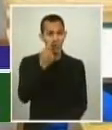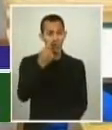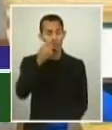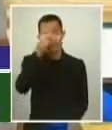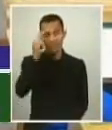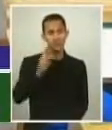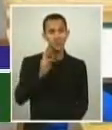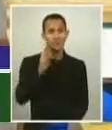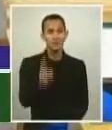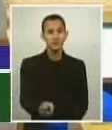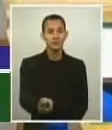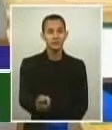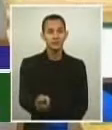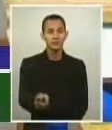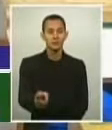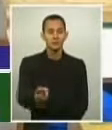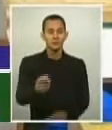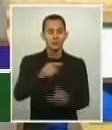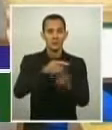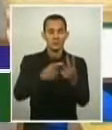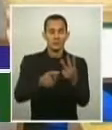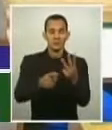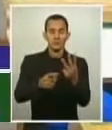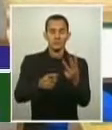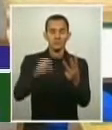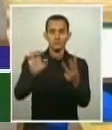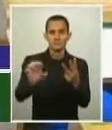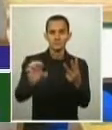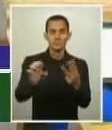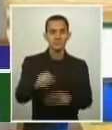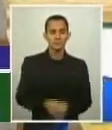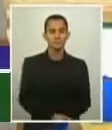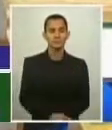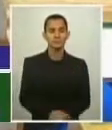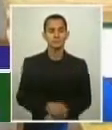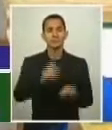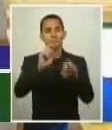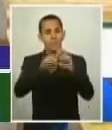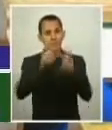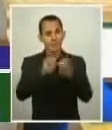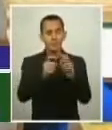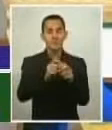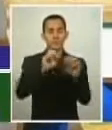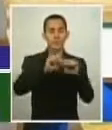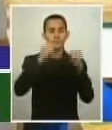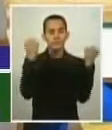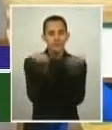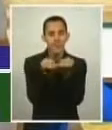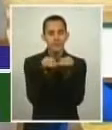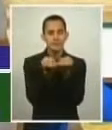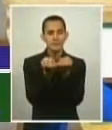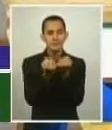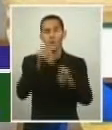representantes dos três estados se reuniram numa Assembleia